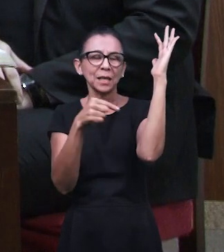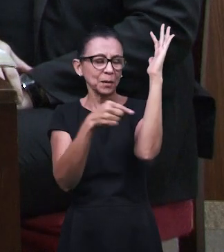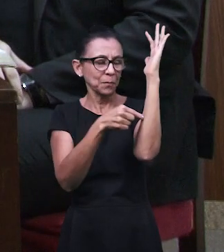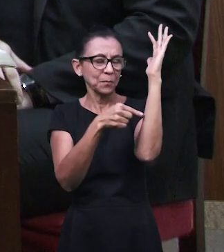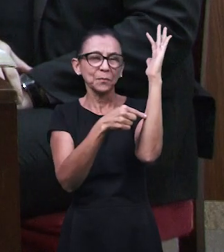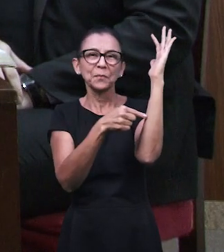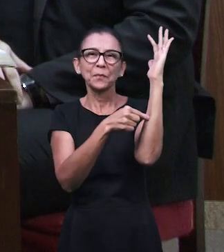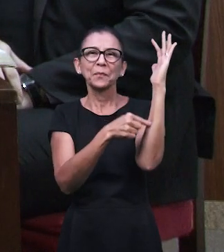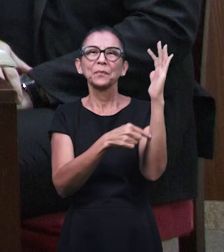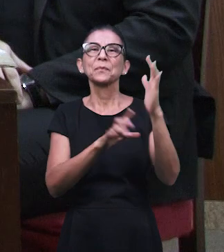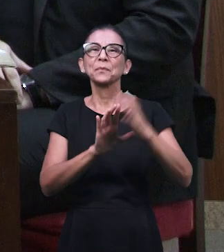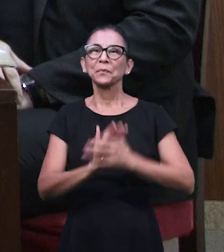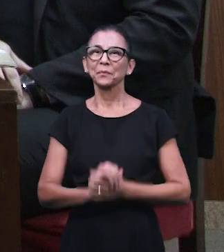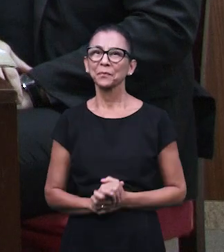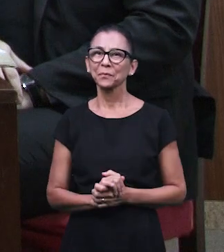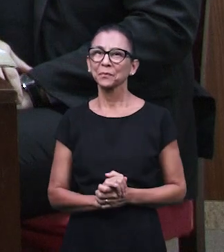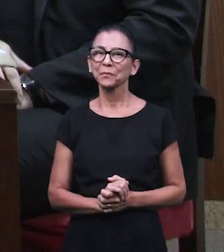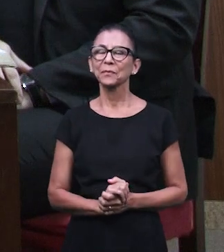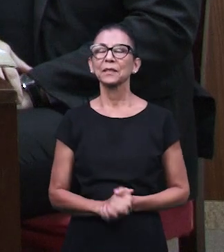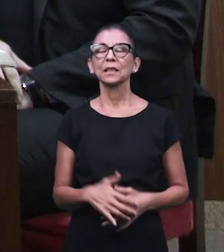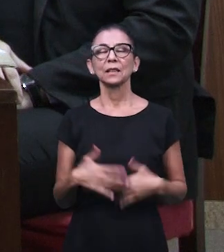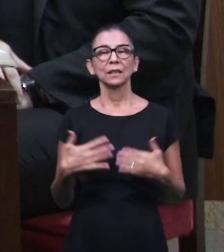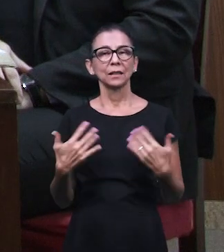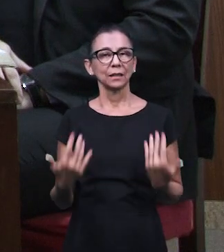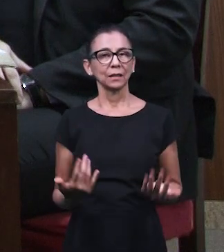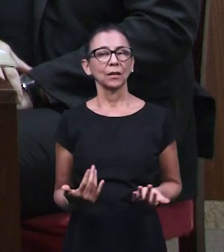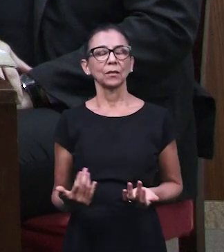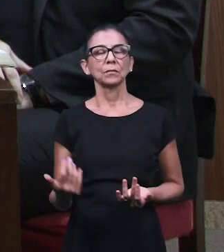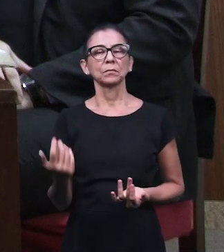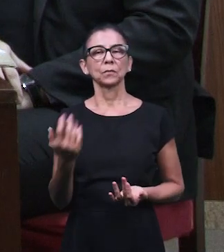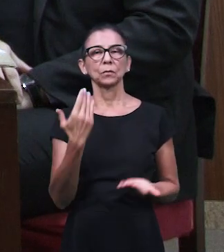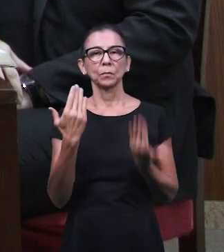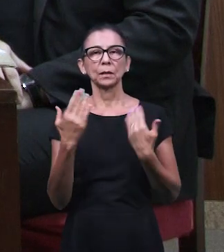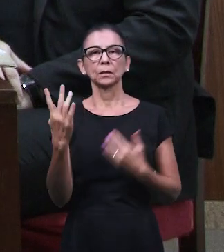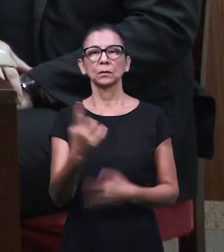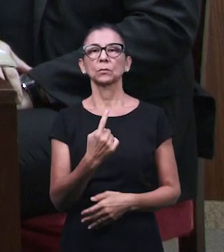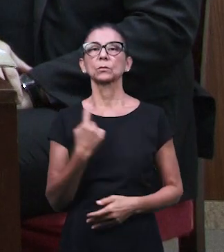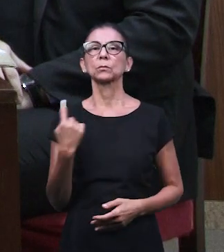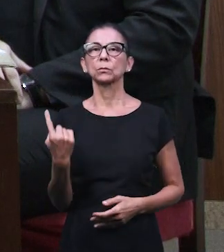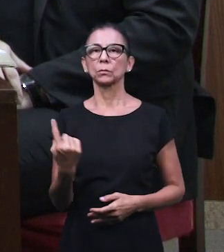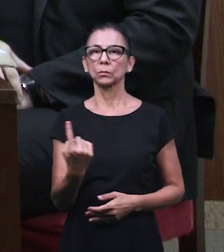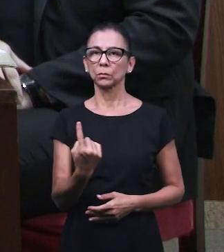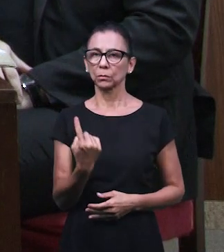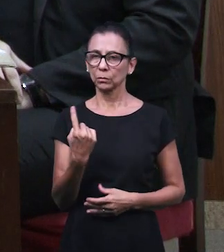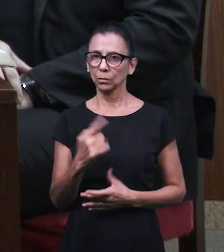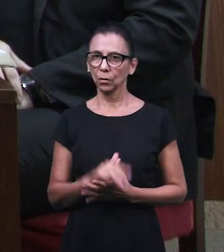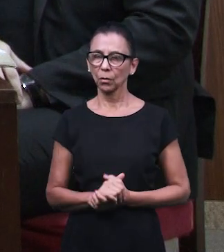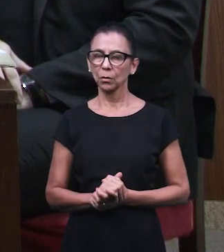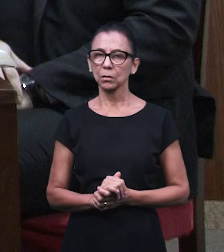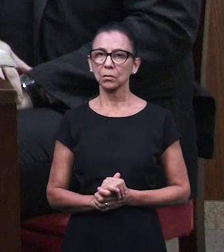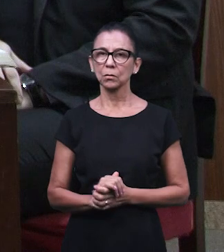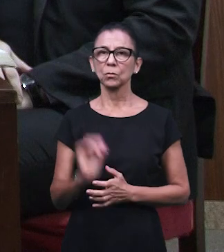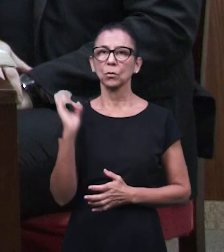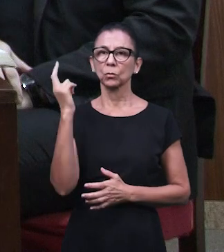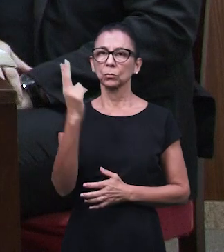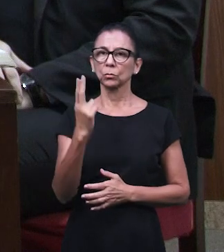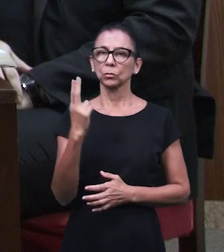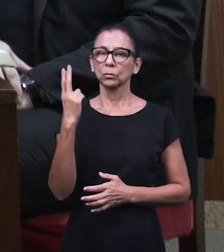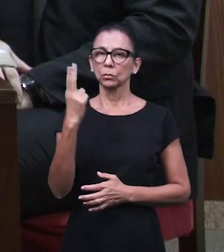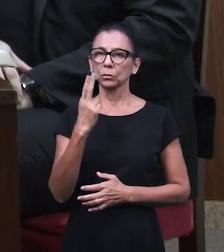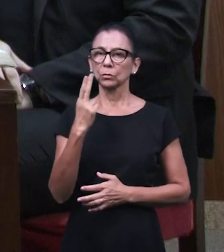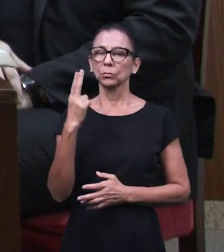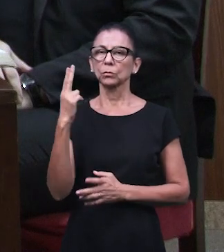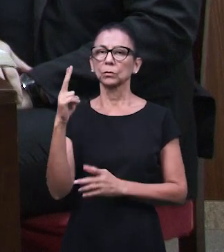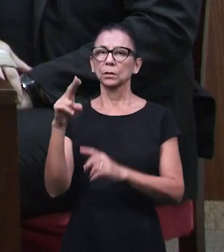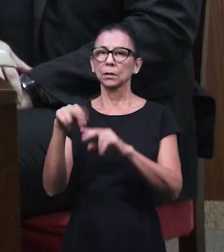recursos da graça, nós estamos aqui estudando a palavra, mais o Senhor nos blinda daquilo que vem de fora. Mais o Senhor nos isola do